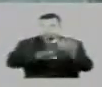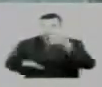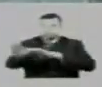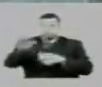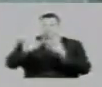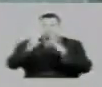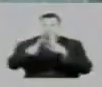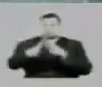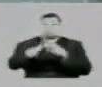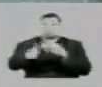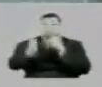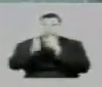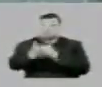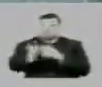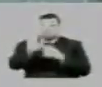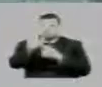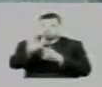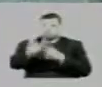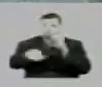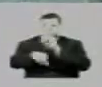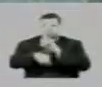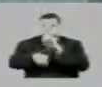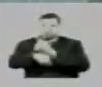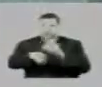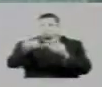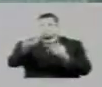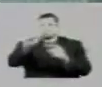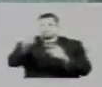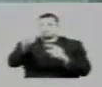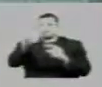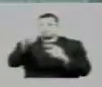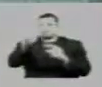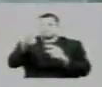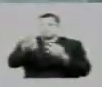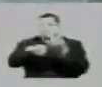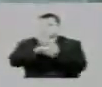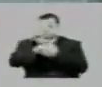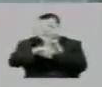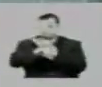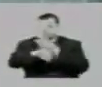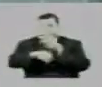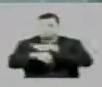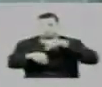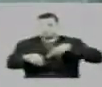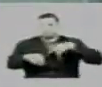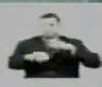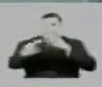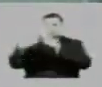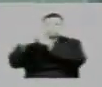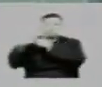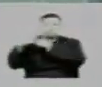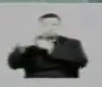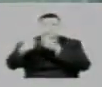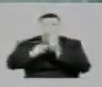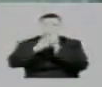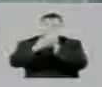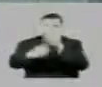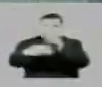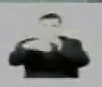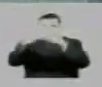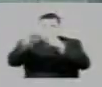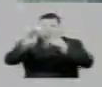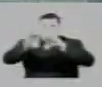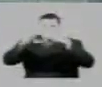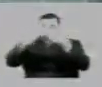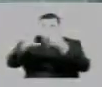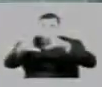Mobilidade. Já confirmei a presença do doutor Ataíde, que é o procurador da República responsável pelo acompanhamento das obras